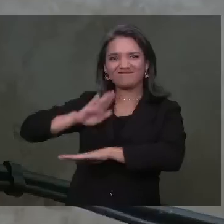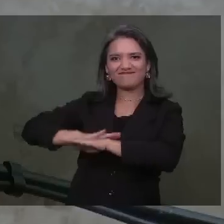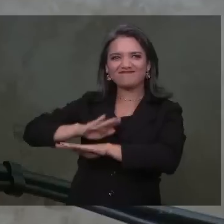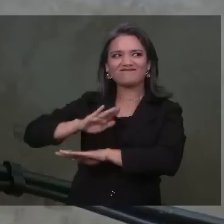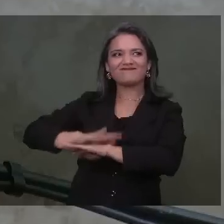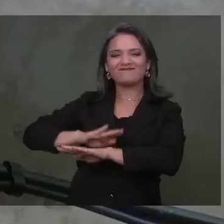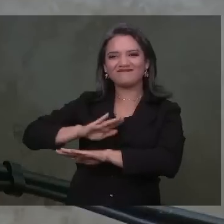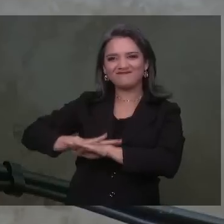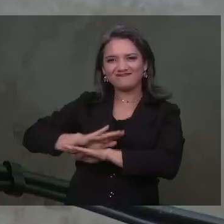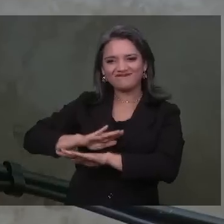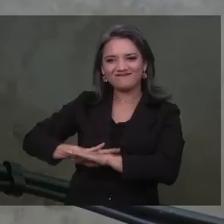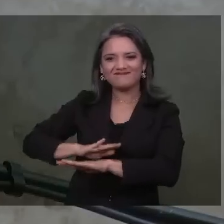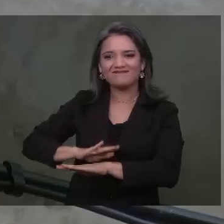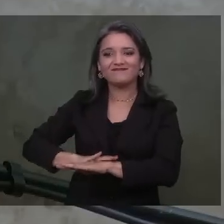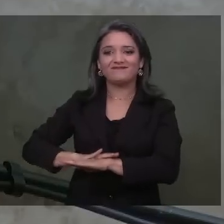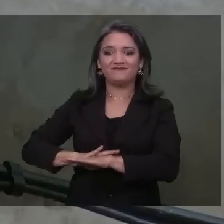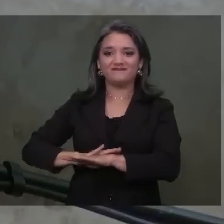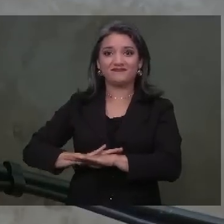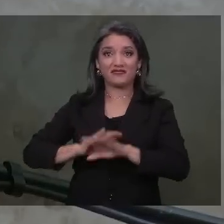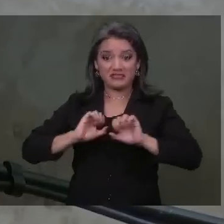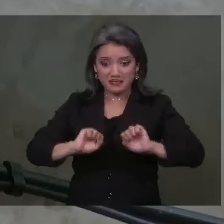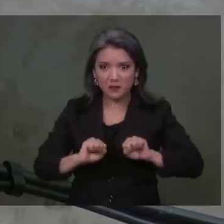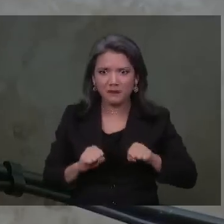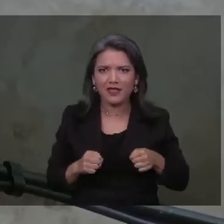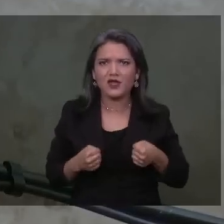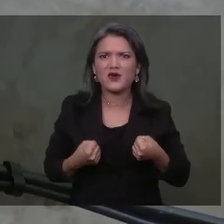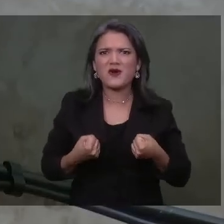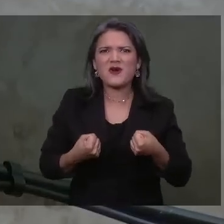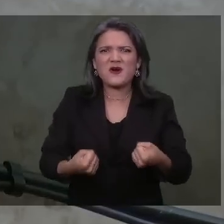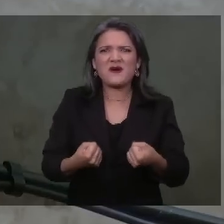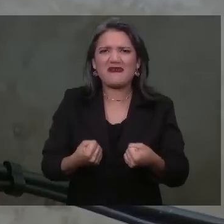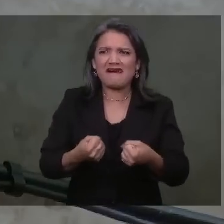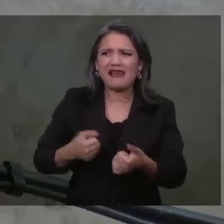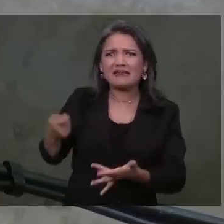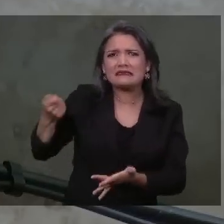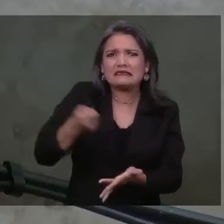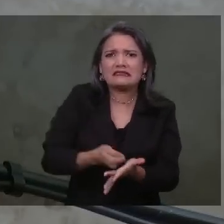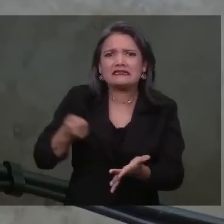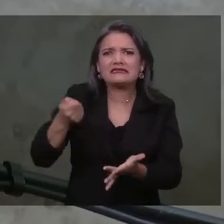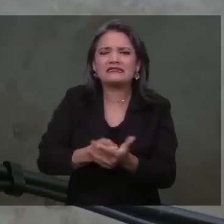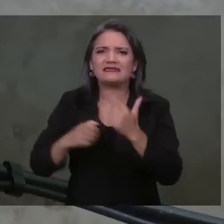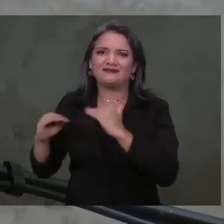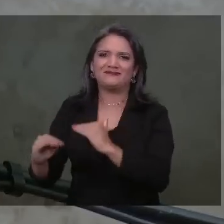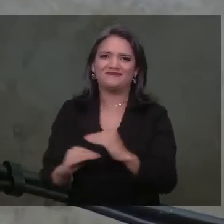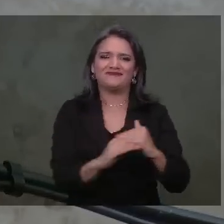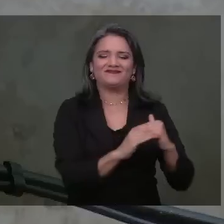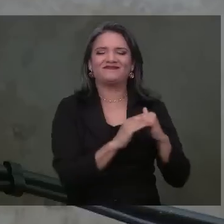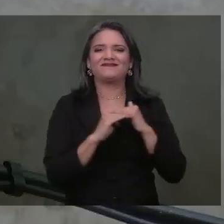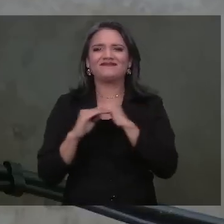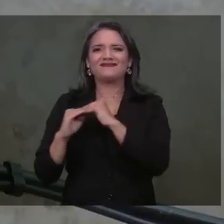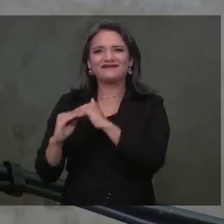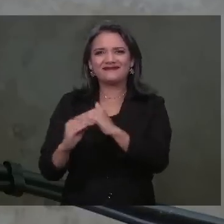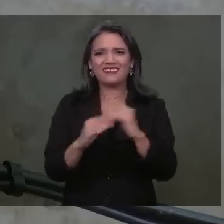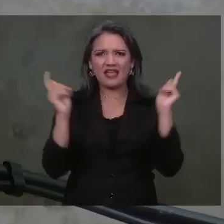pátria nesse instante. Se o penhor dessa igualdade